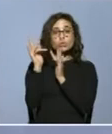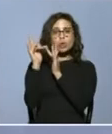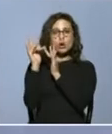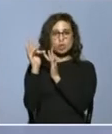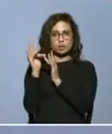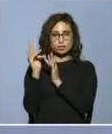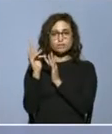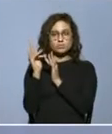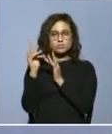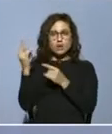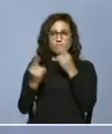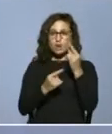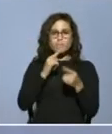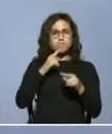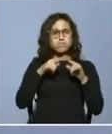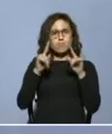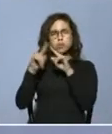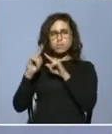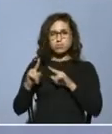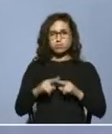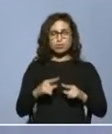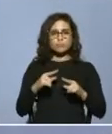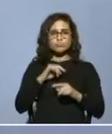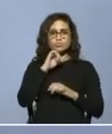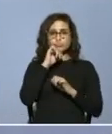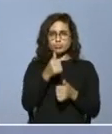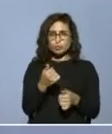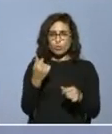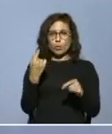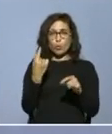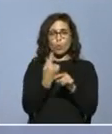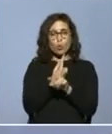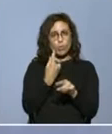vezes contrastando com uma derrota ou um tempo de sofrimento.